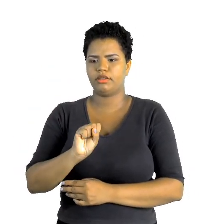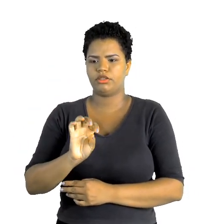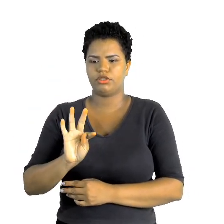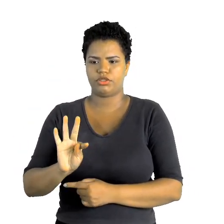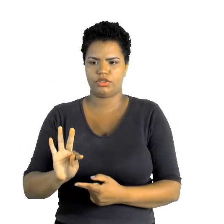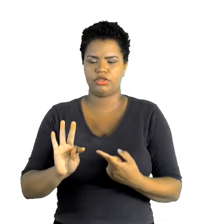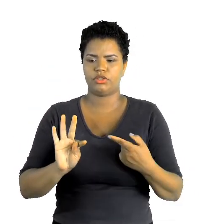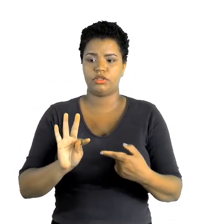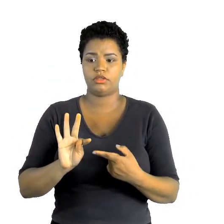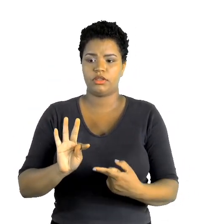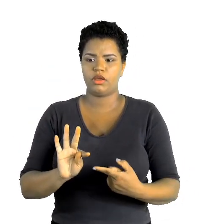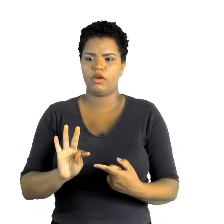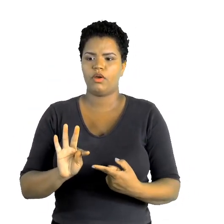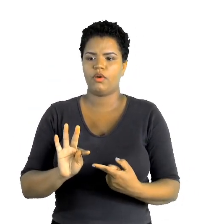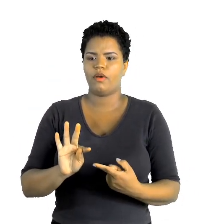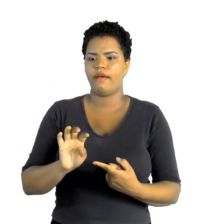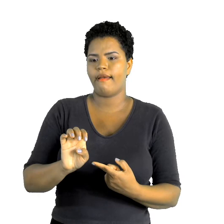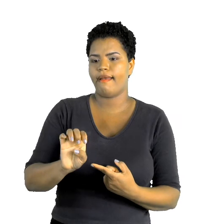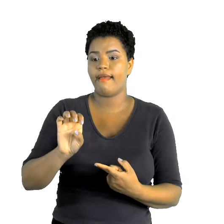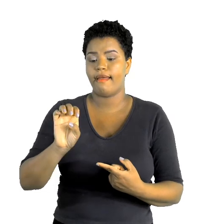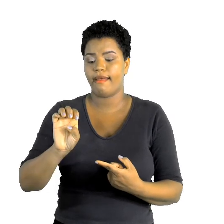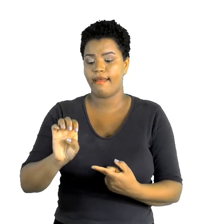aí, portanto, é a nossa